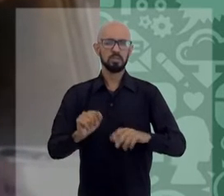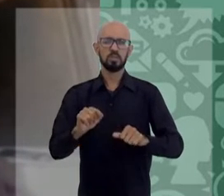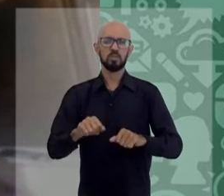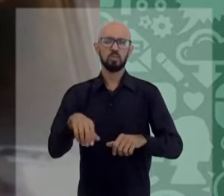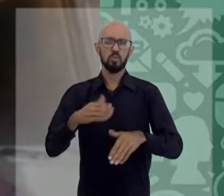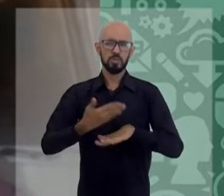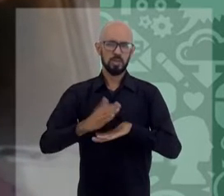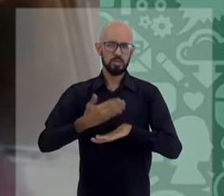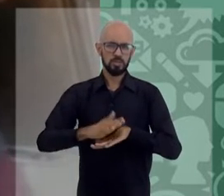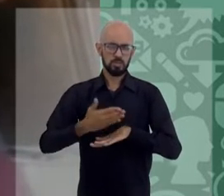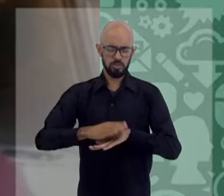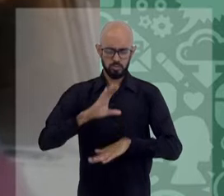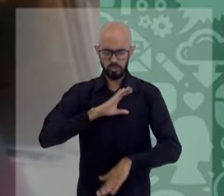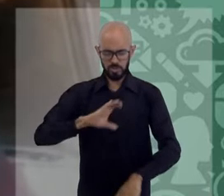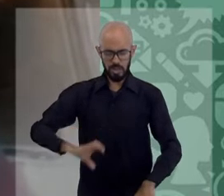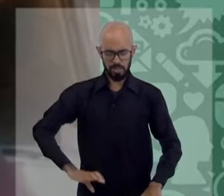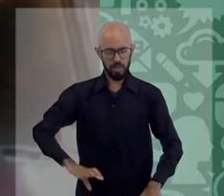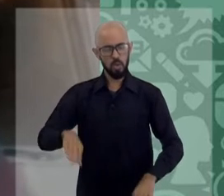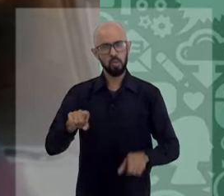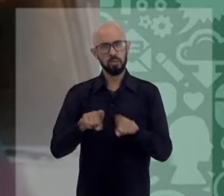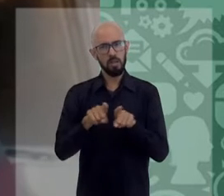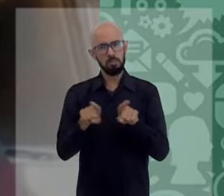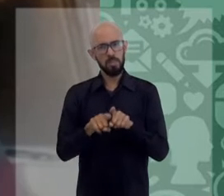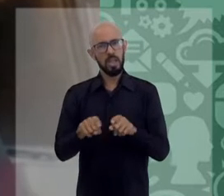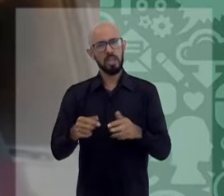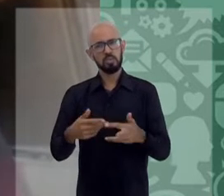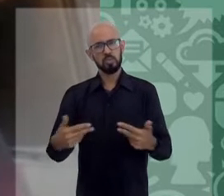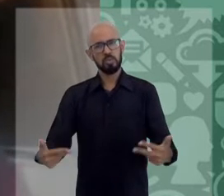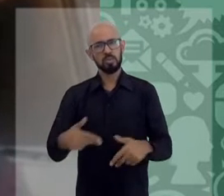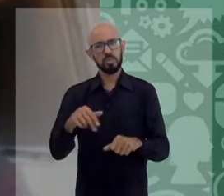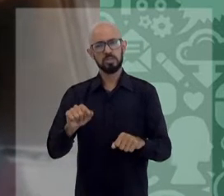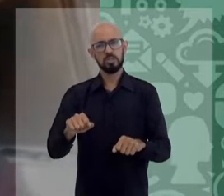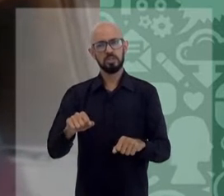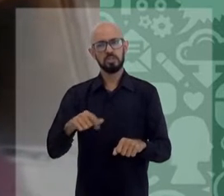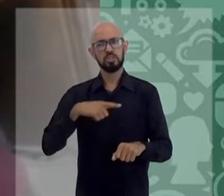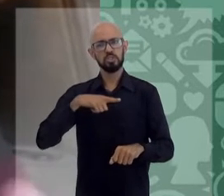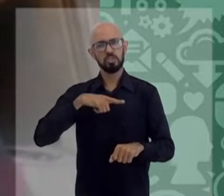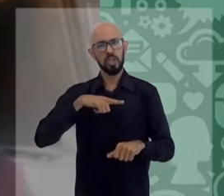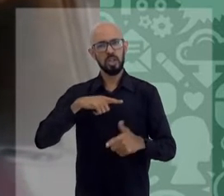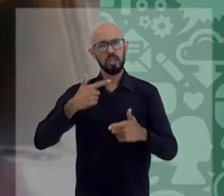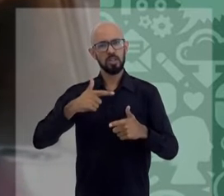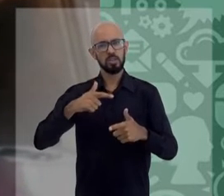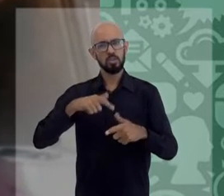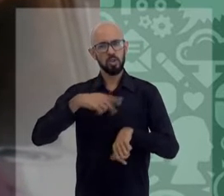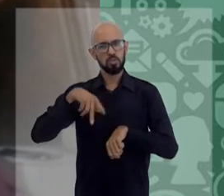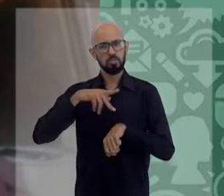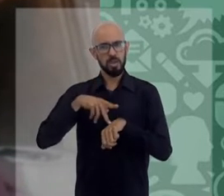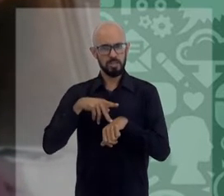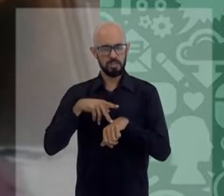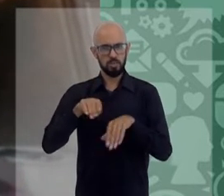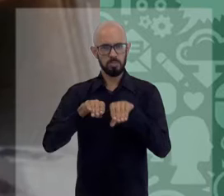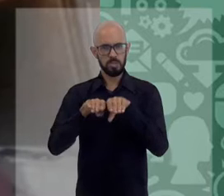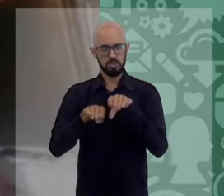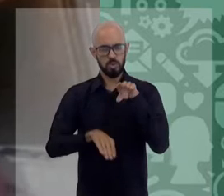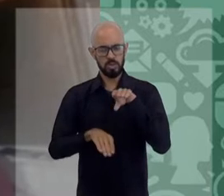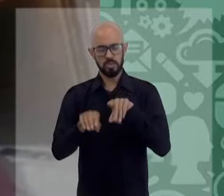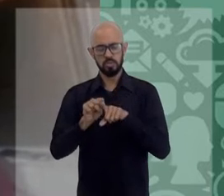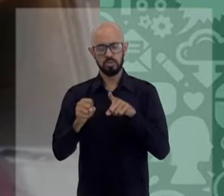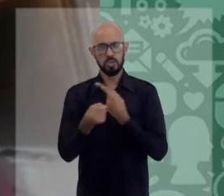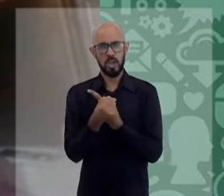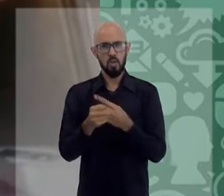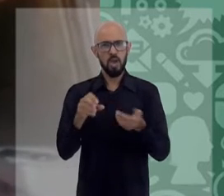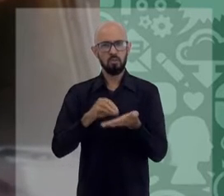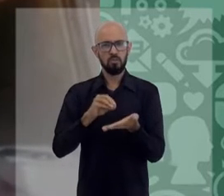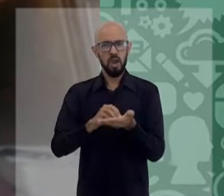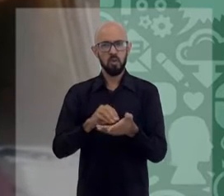cidadania, o exercício da cidadania, e, obviamente, as questões que afligem o país, né? Como a desigualdade social, né? Como a questão